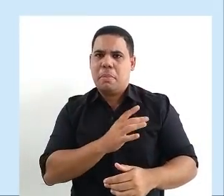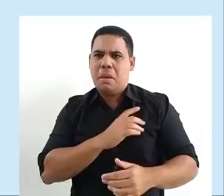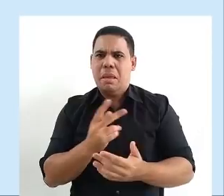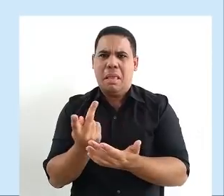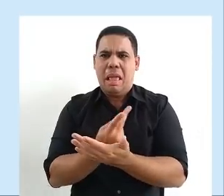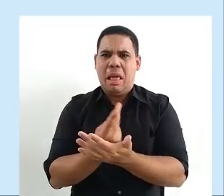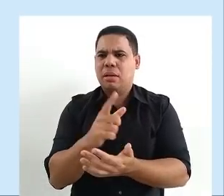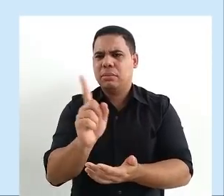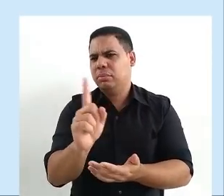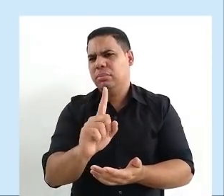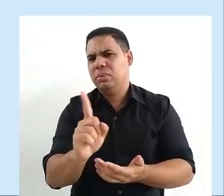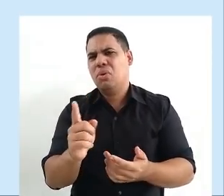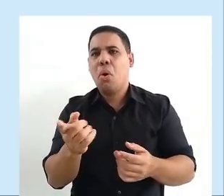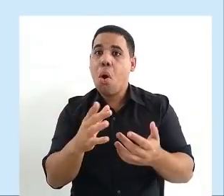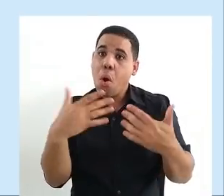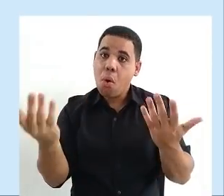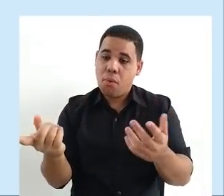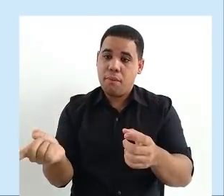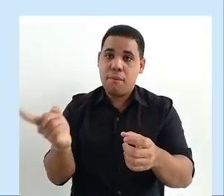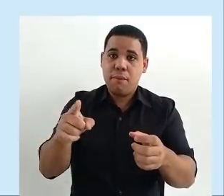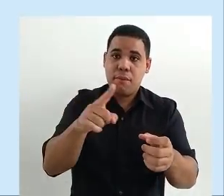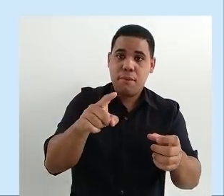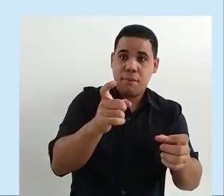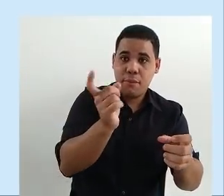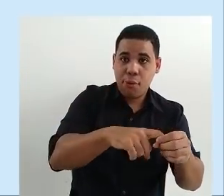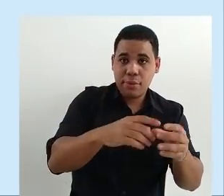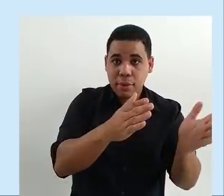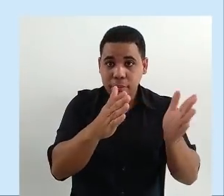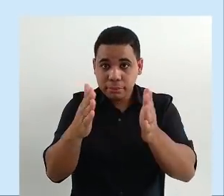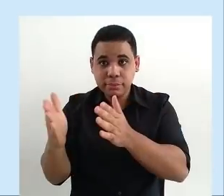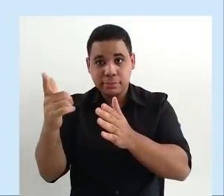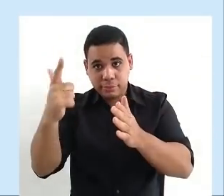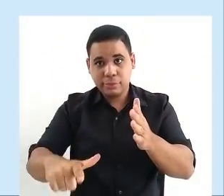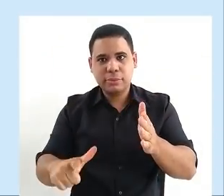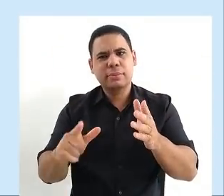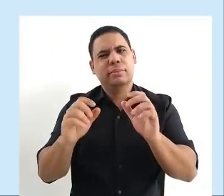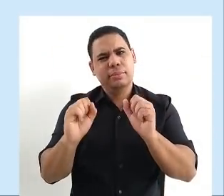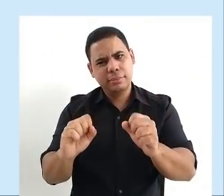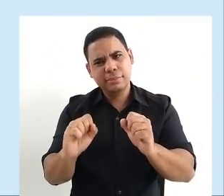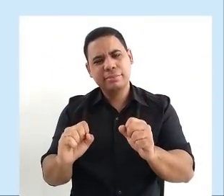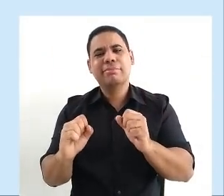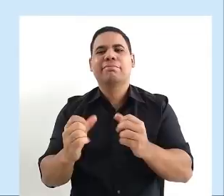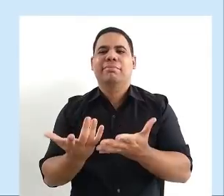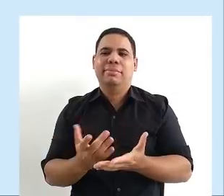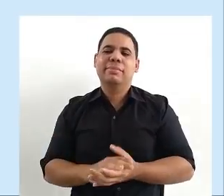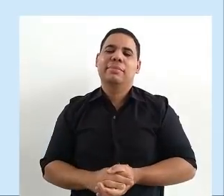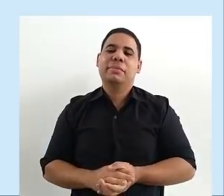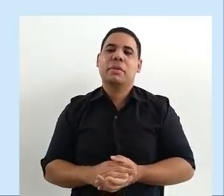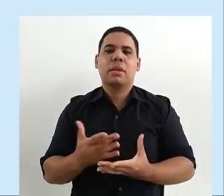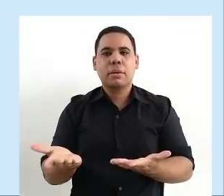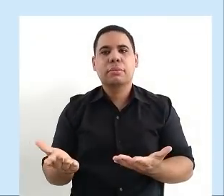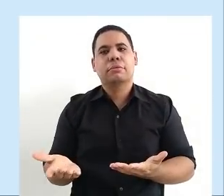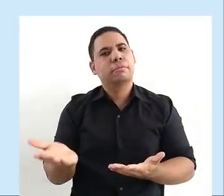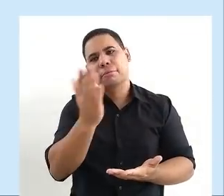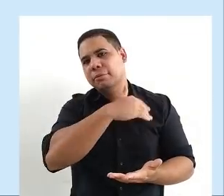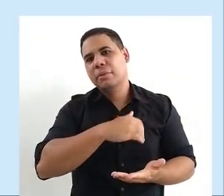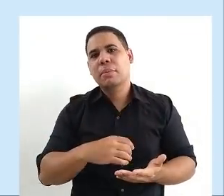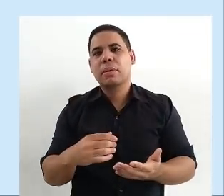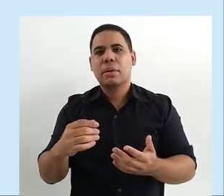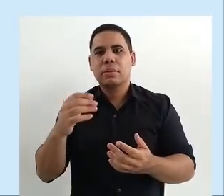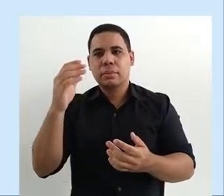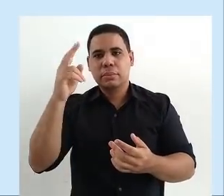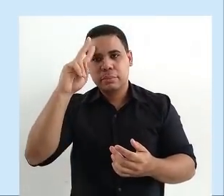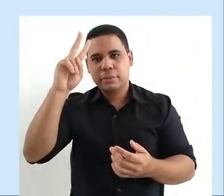voltar o conteúdo para poder ver se conseguiu aprender de verdade aquilo ali. Beleza? Então vamos lá para a história